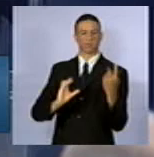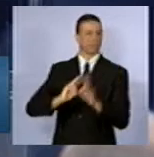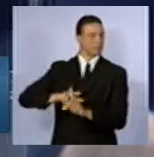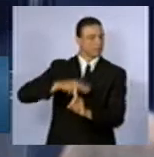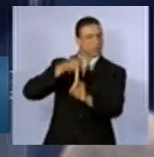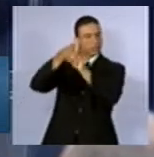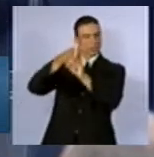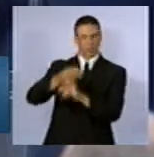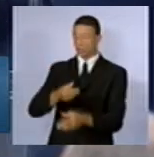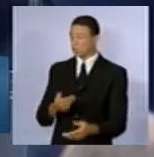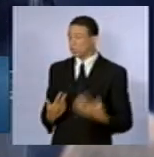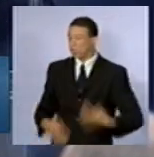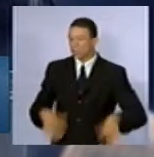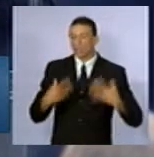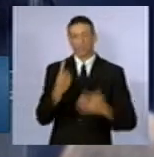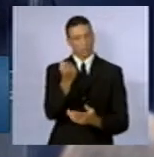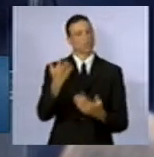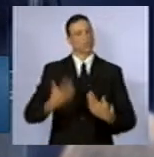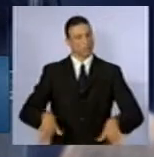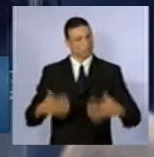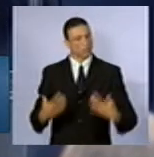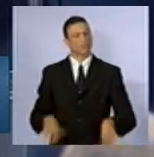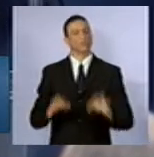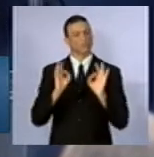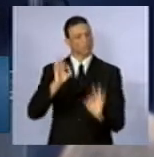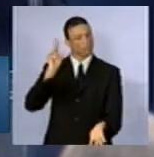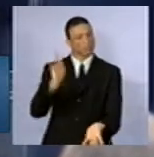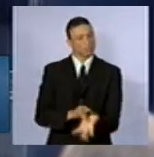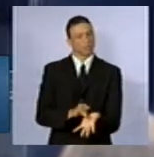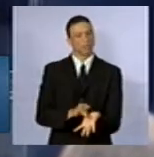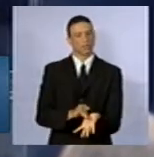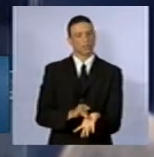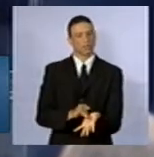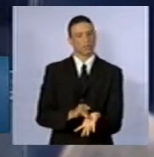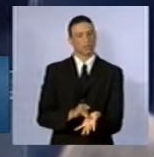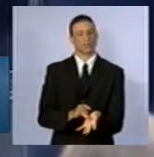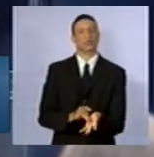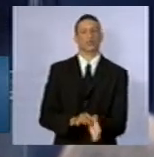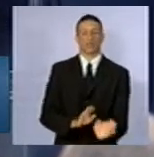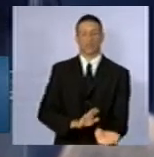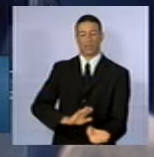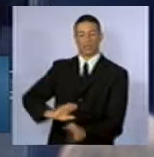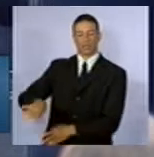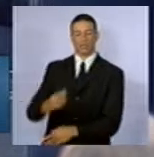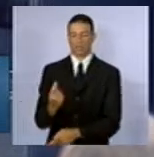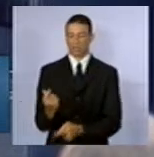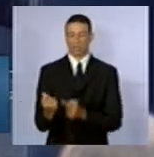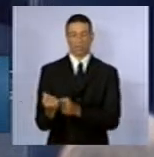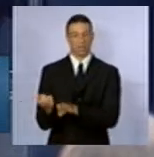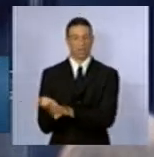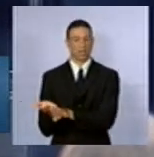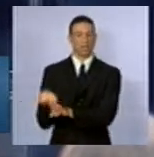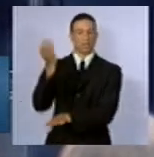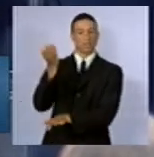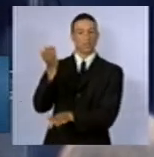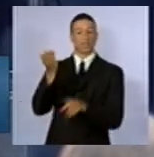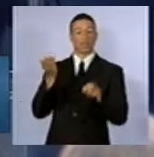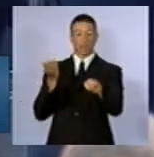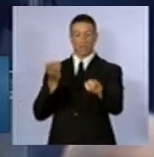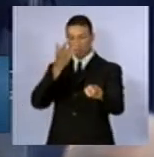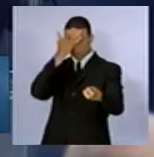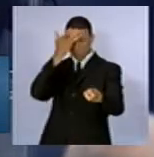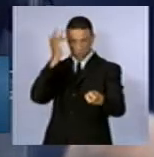então é um impacto substancial tá isto esse Impacto ele refletiria na tarifa do